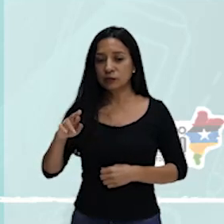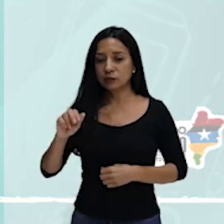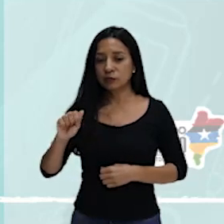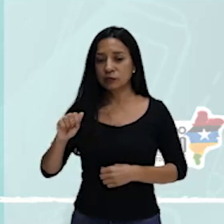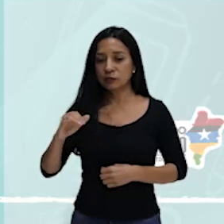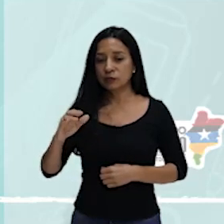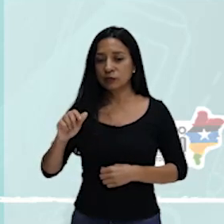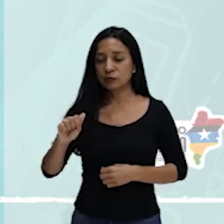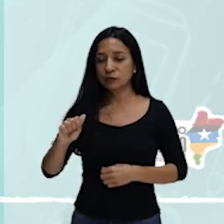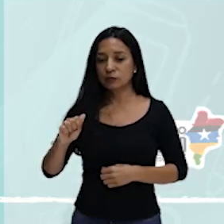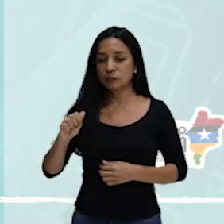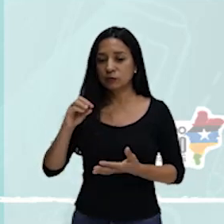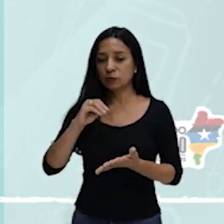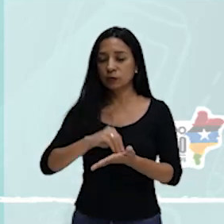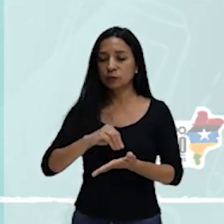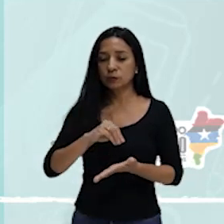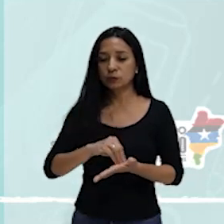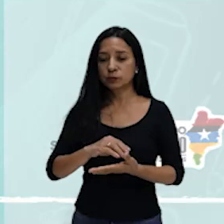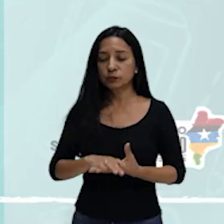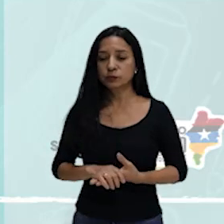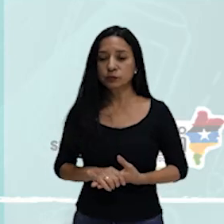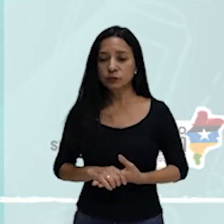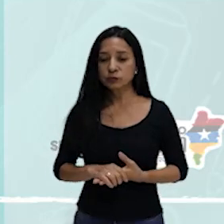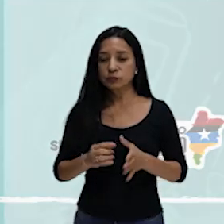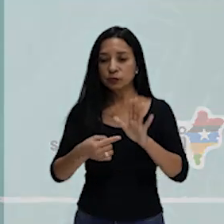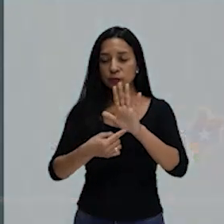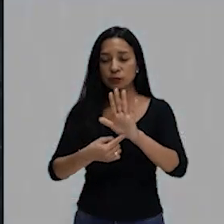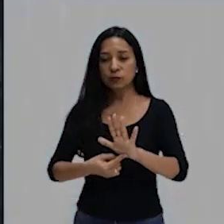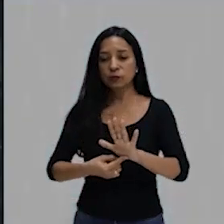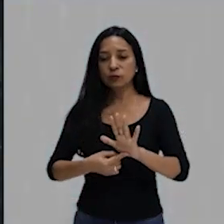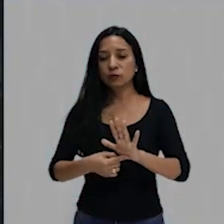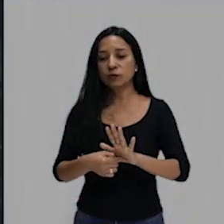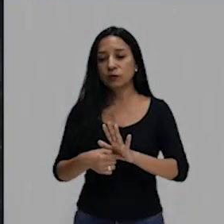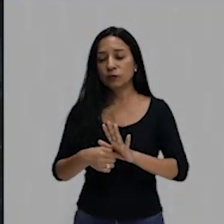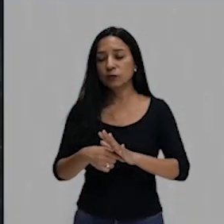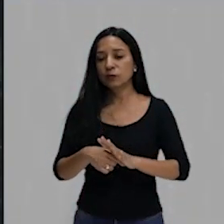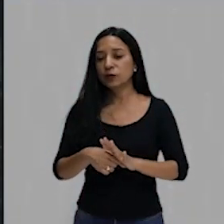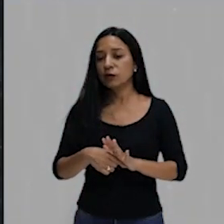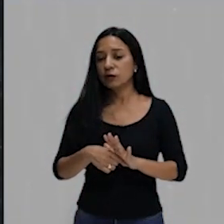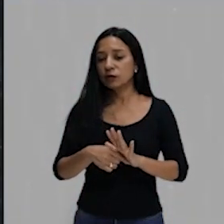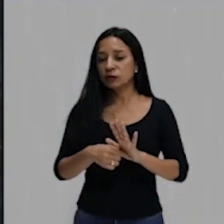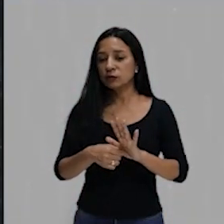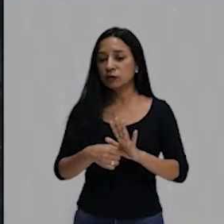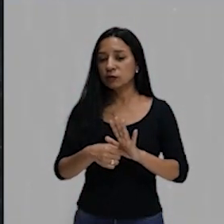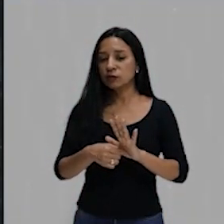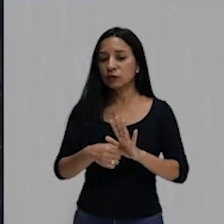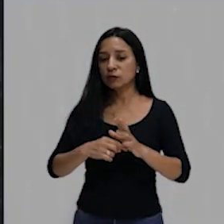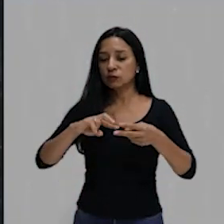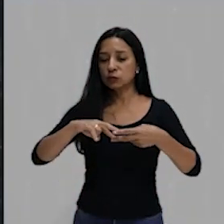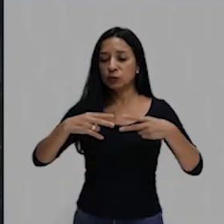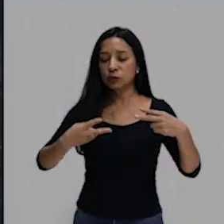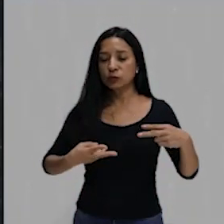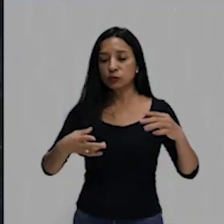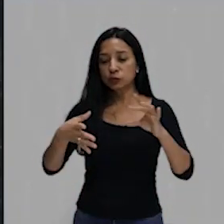dos feijões não apresentaram o fenótipo correspondente a este genótipo.